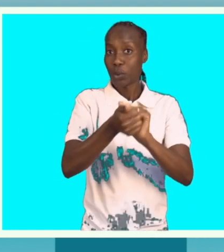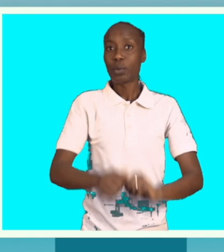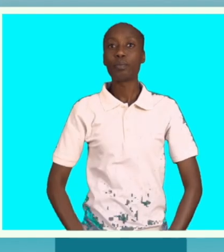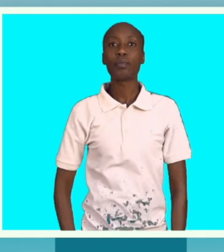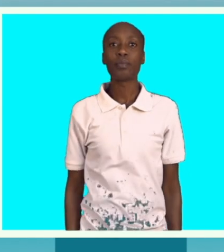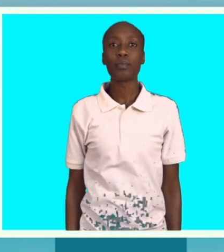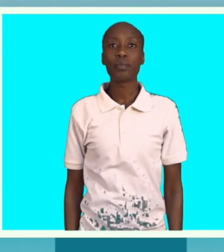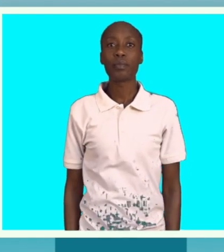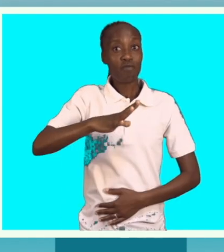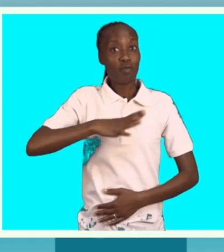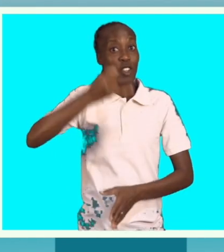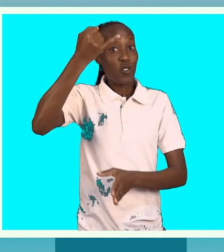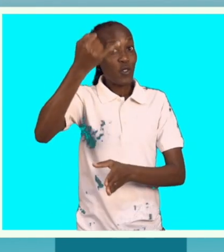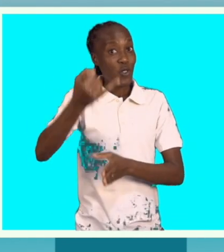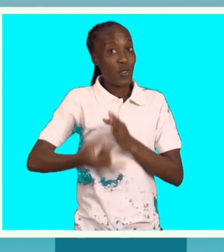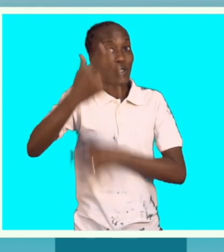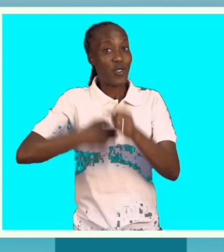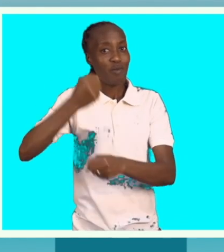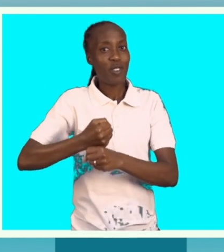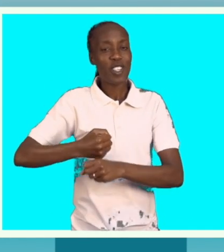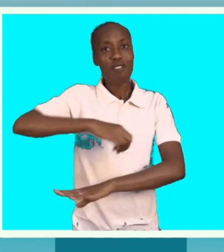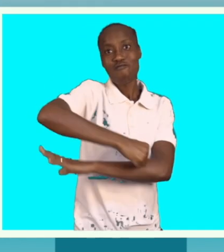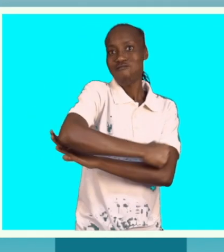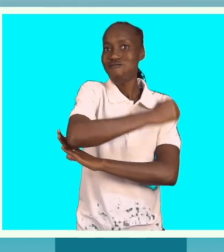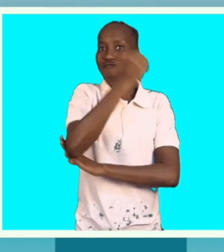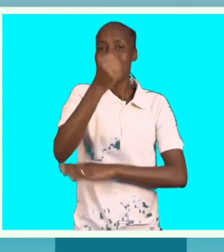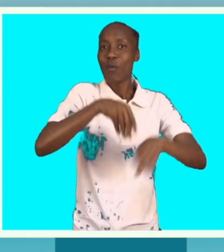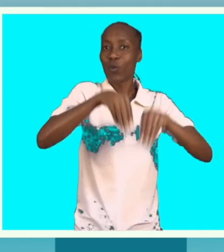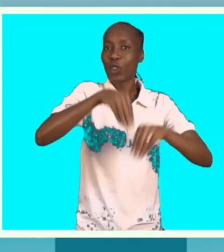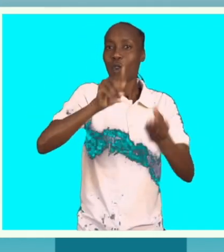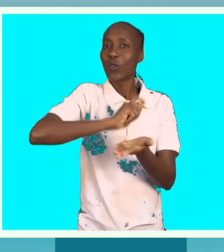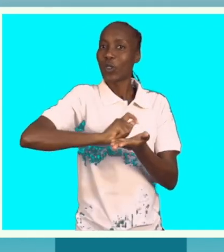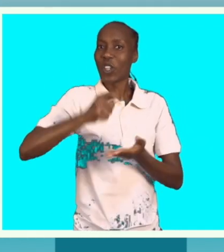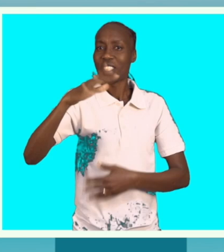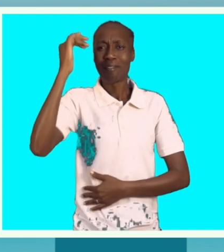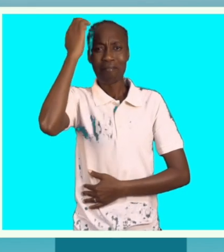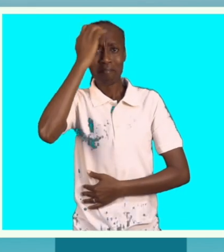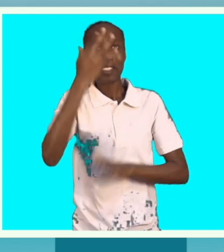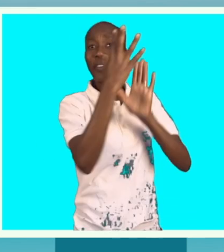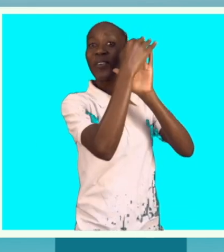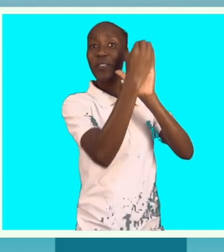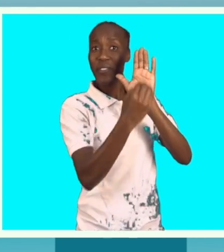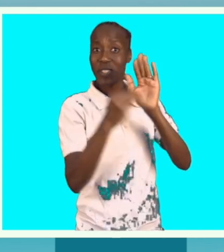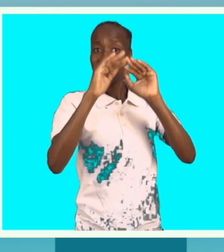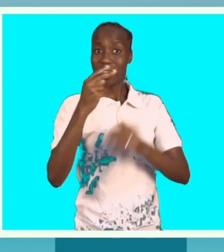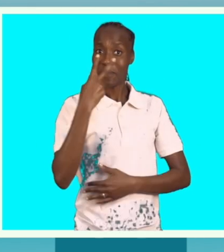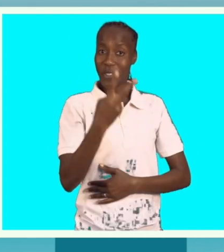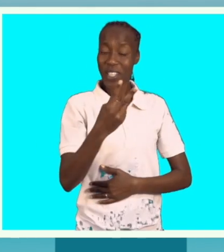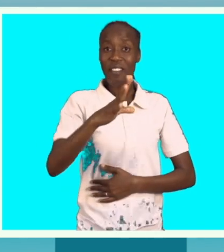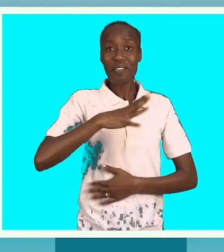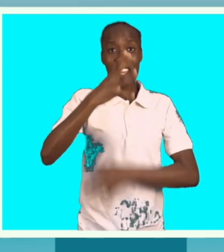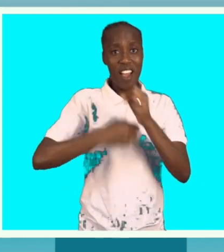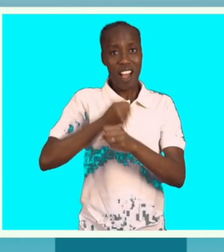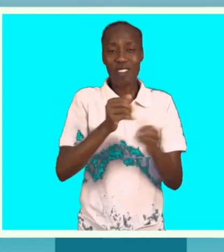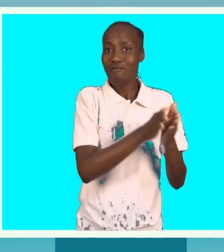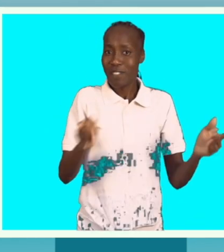também por causa de jogos escolares. Domingos Manhoso, comerciante em Chimoio, sublinha que o Festival Nacional dos Jogos